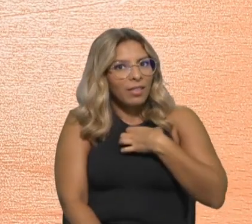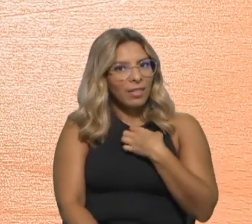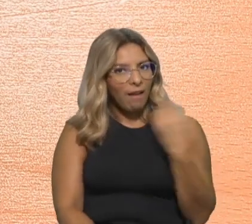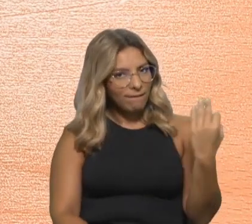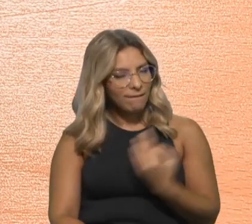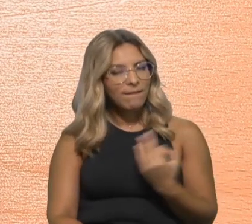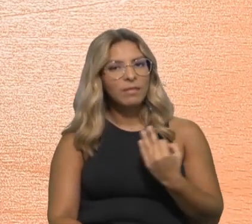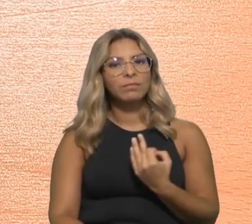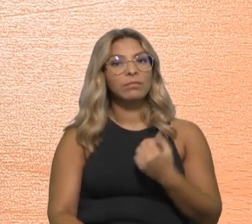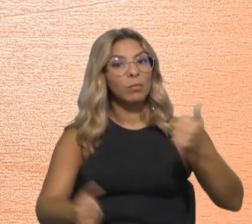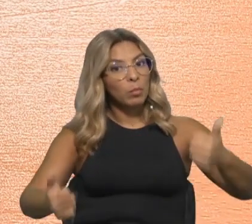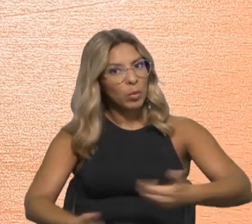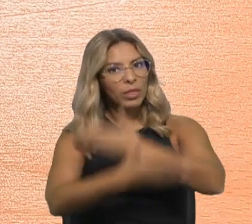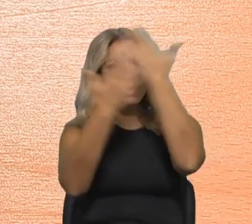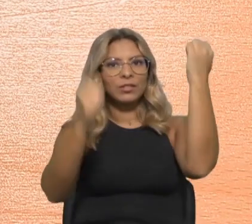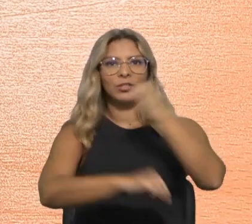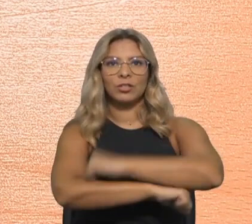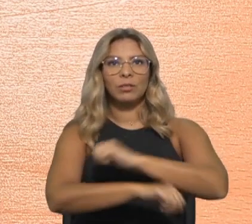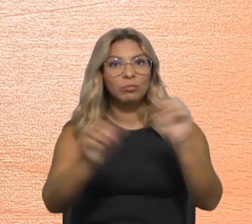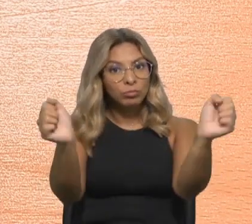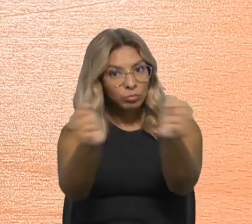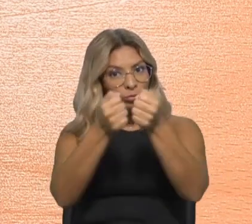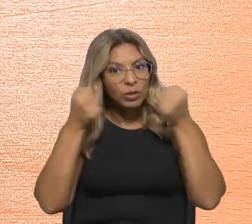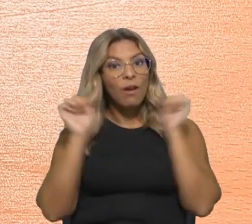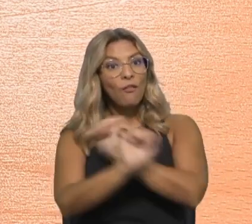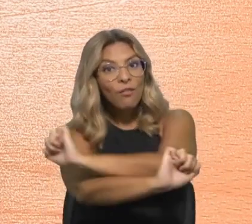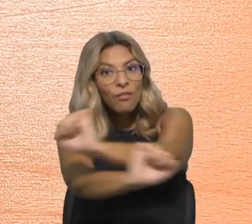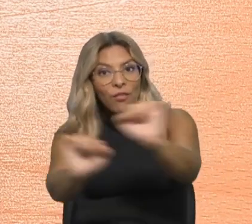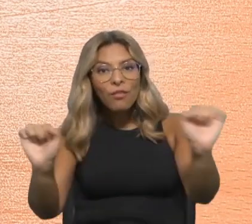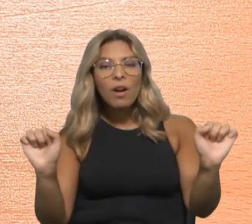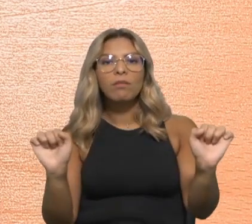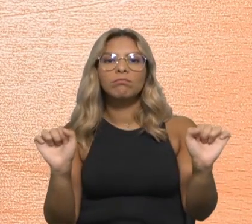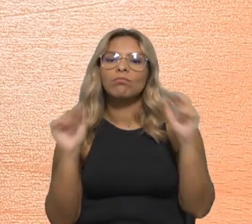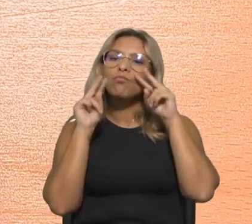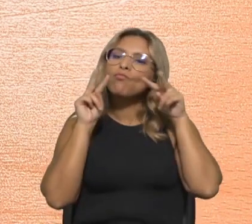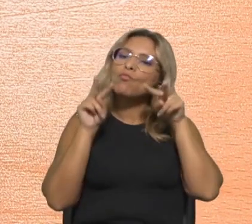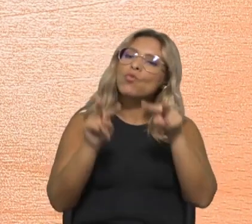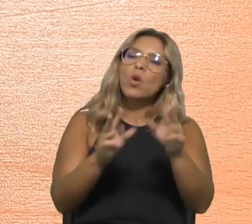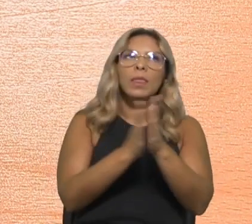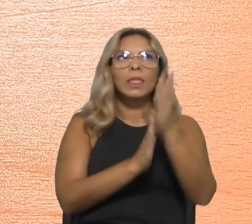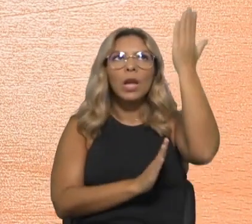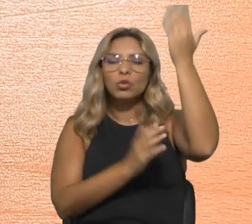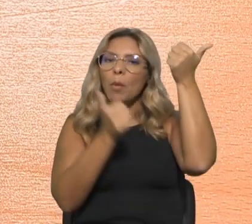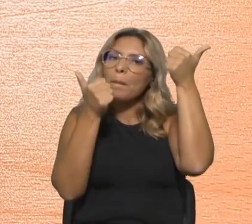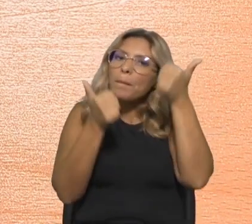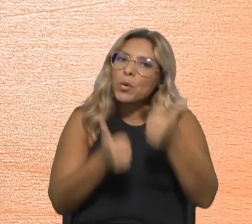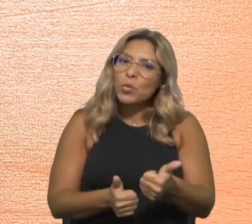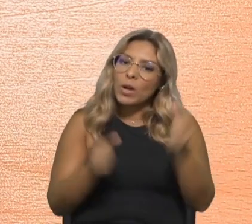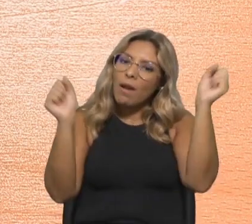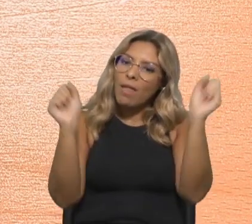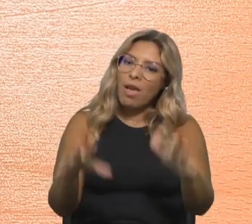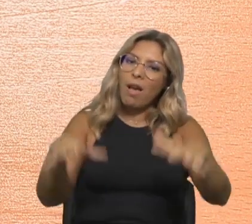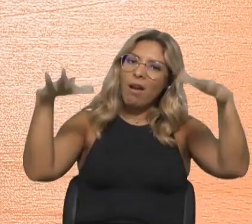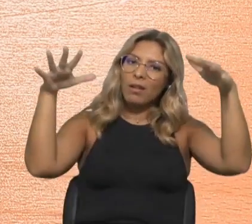janela do Bom dia quando abrires a tua janela vires a bondade de Deus e da criação e